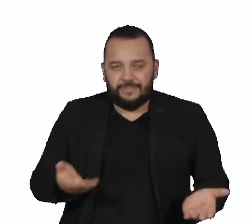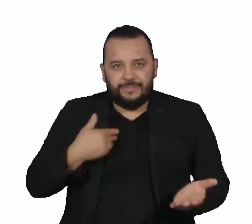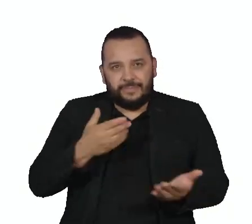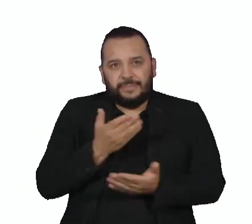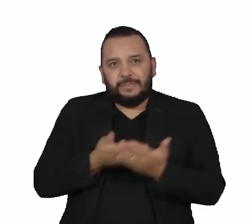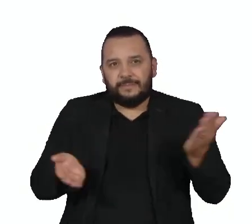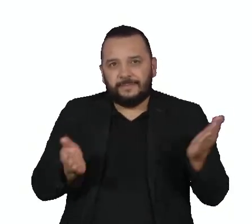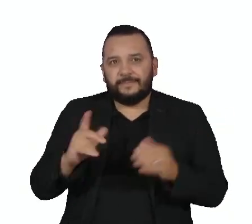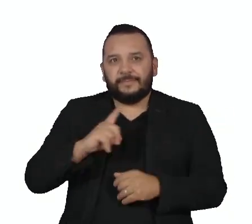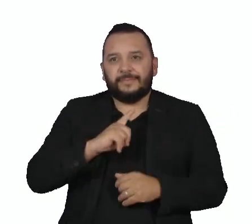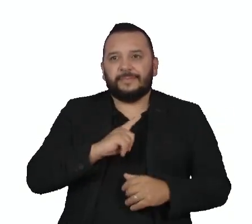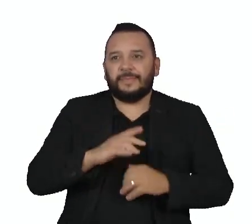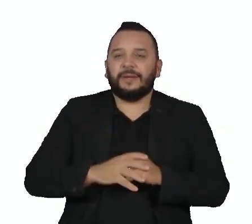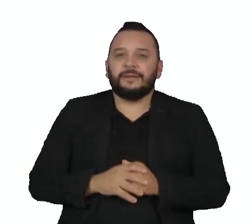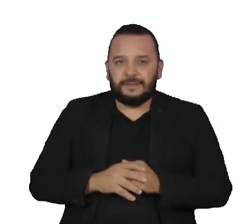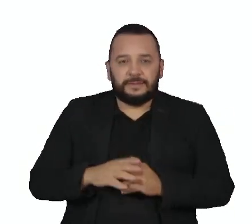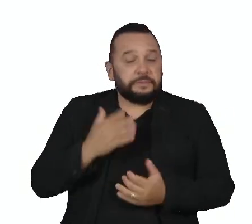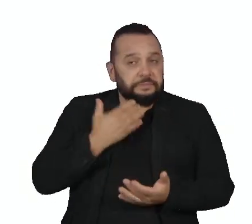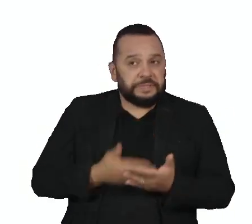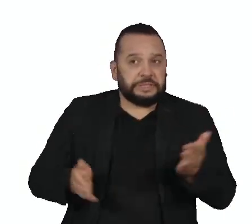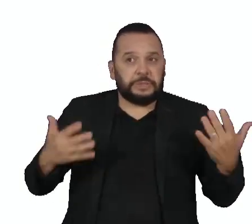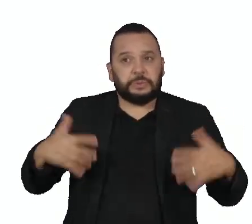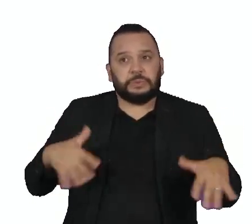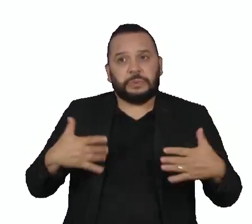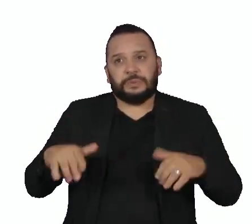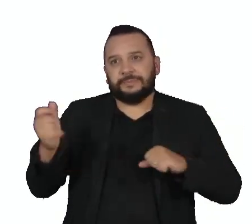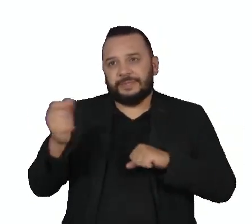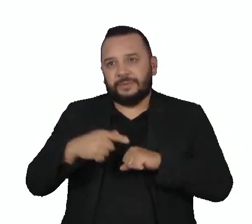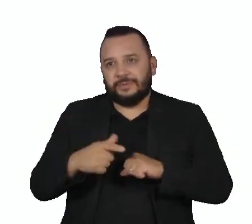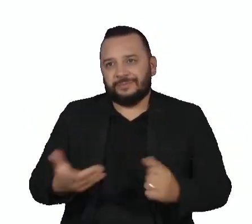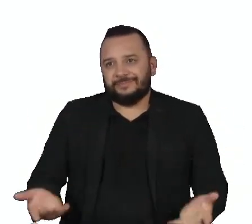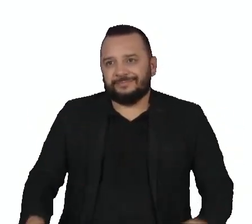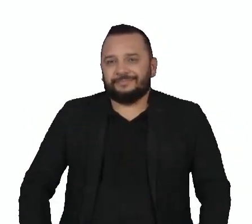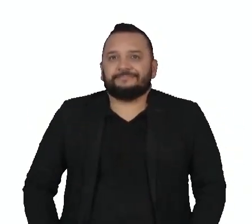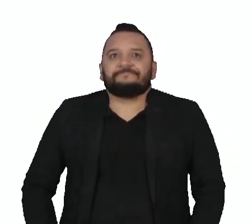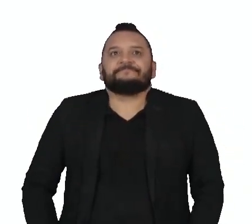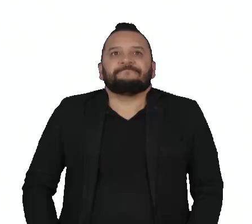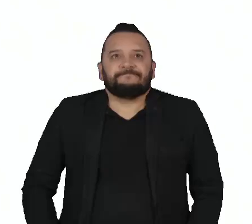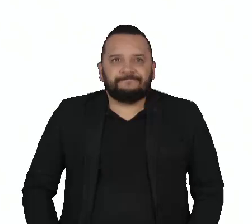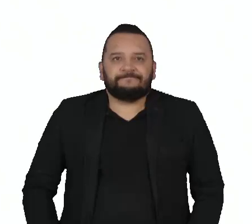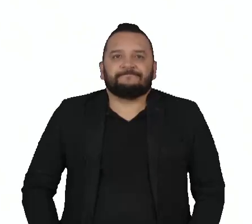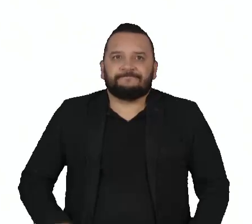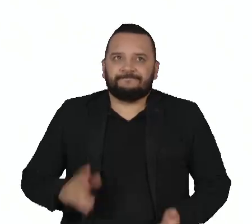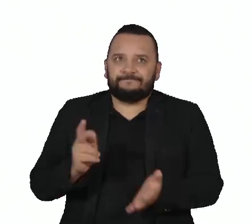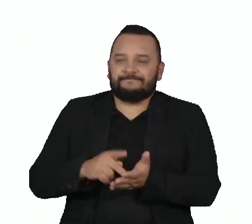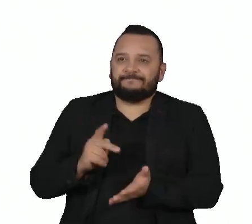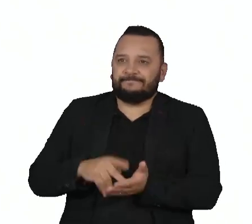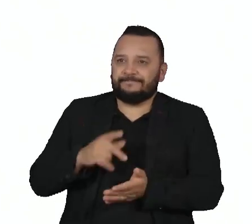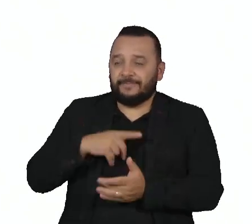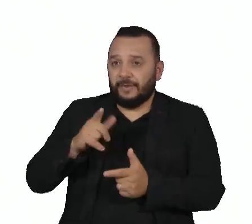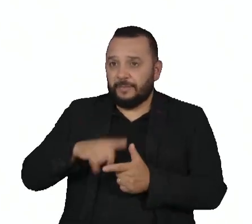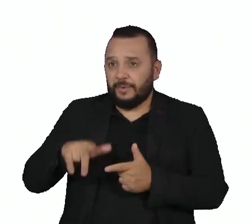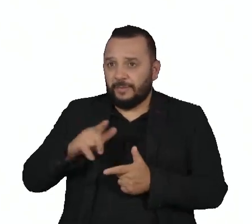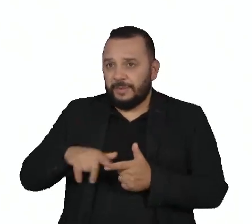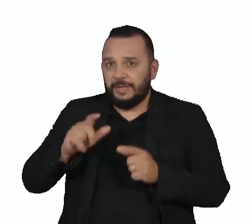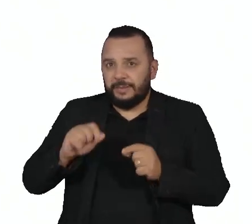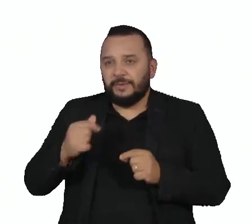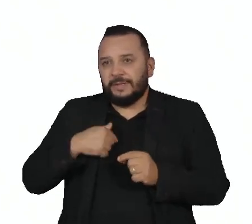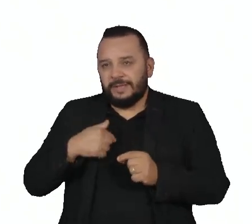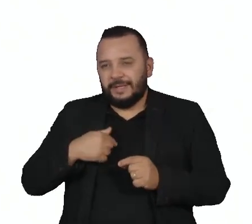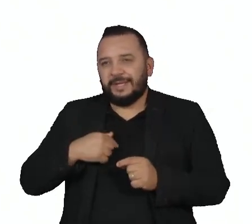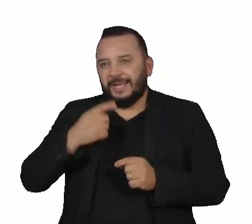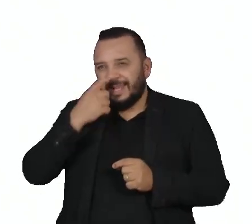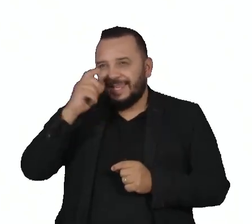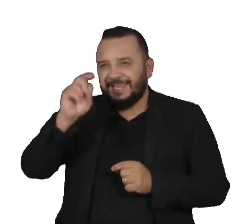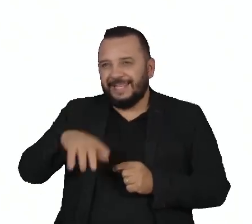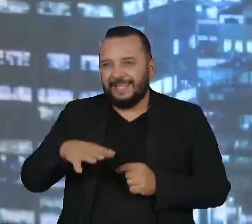é uma derrota significativa para o PSOL, né? Sem dúvida, né? Eles tiveram problemas com coletas de lixo, né,